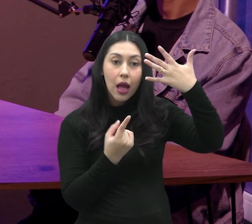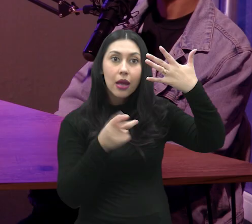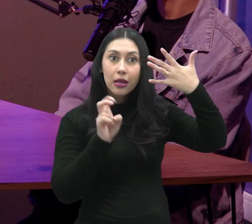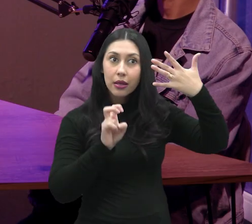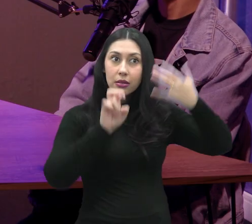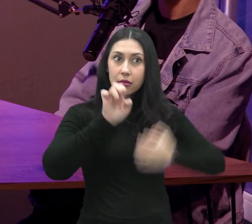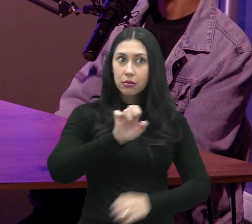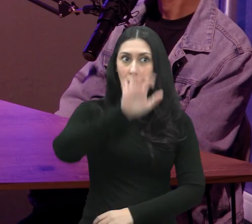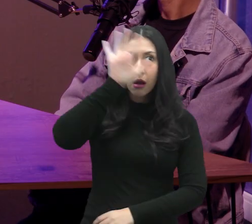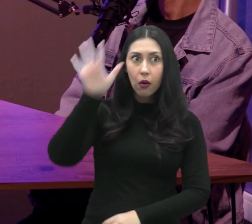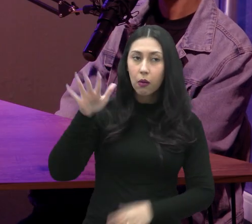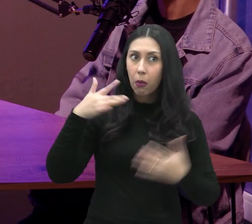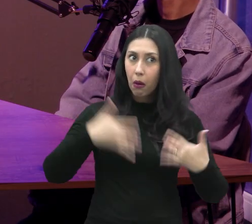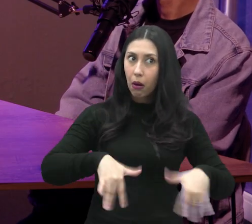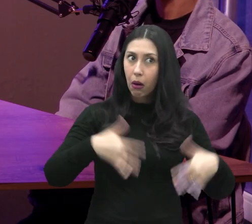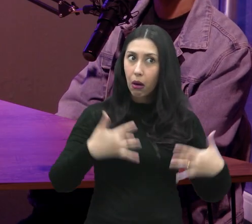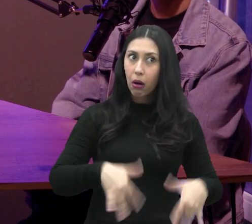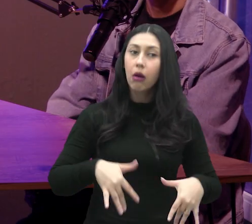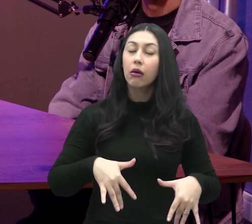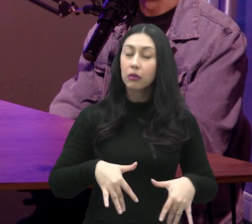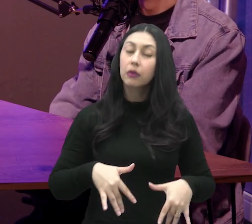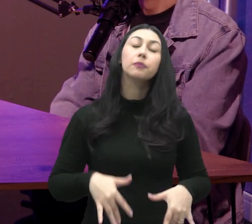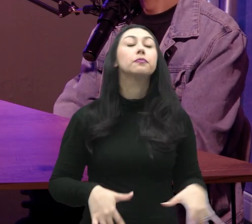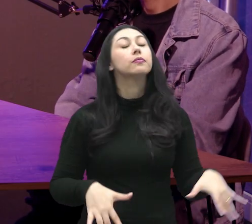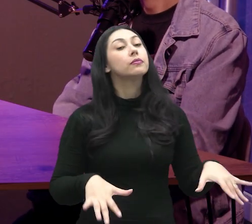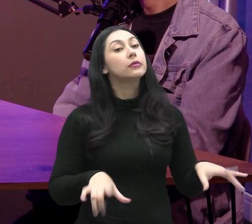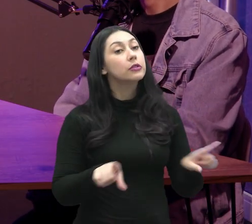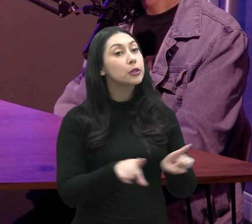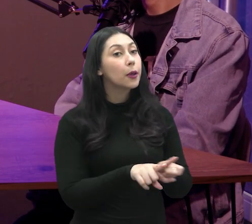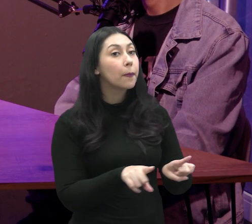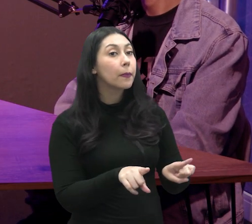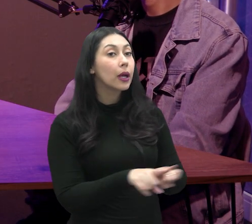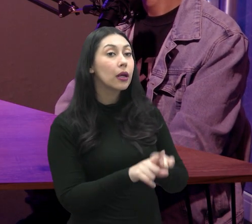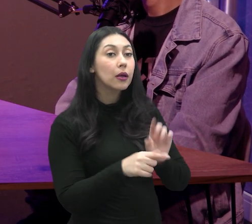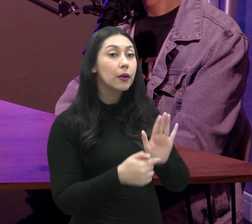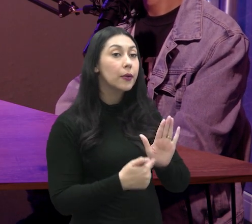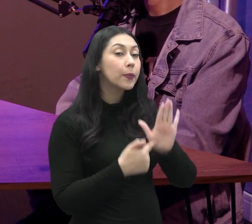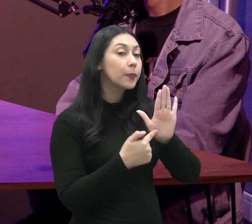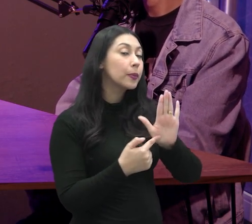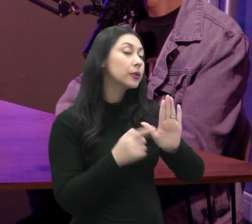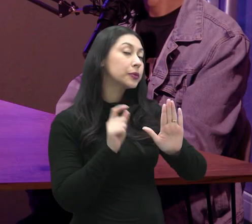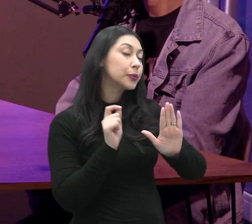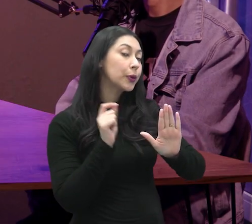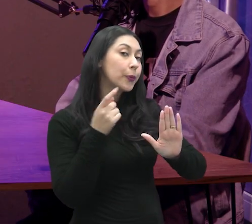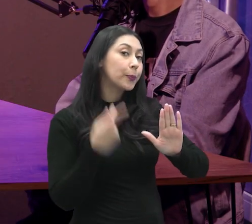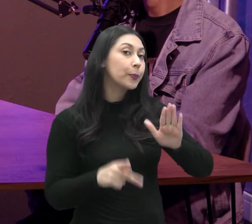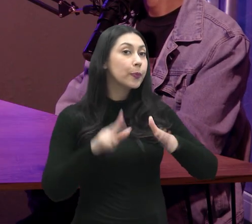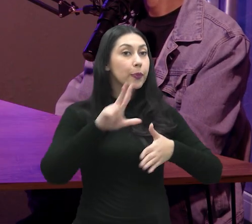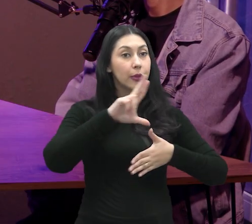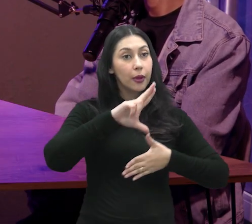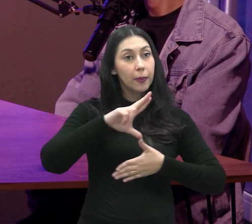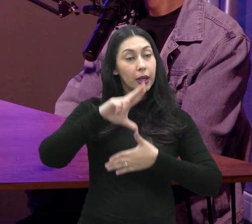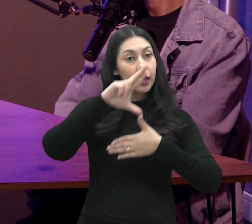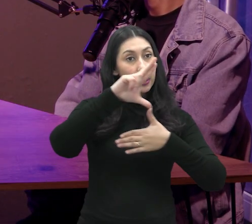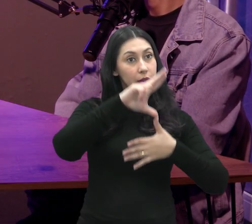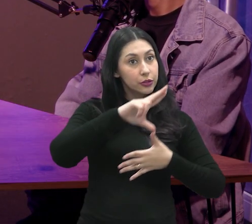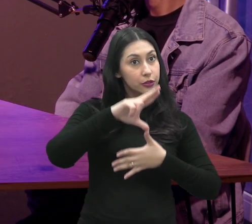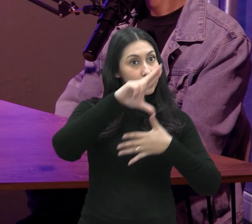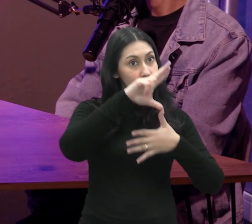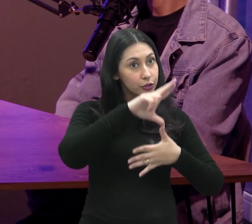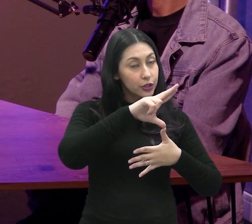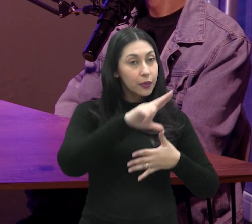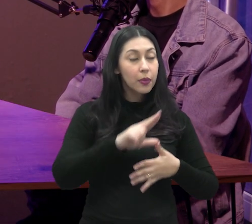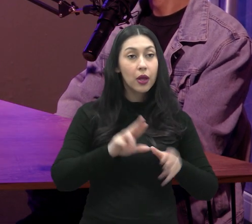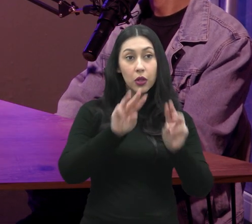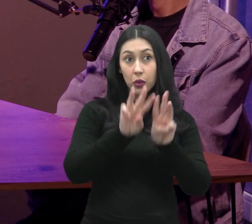Europa. Não é pouca coisa. Não é pouca coisa. E daí a gente tem aqui mais uns dados, né, na América Latina, que a gente pegou esses dados no